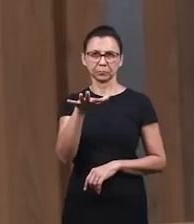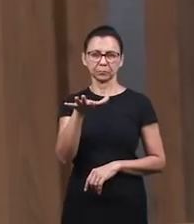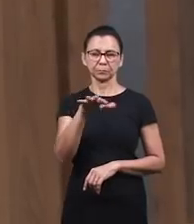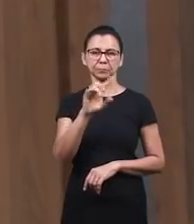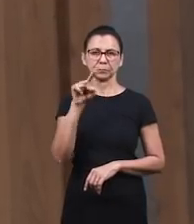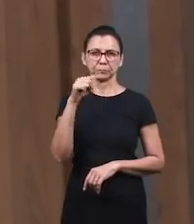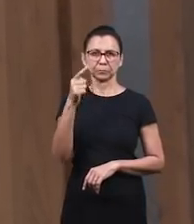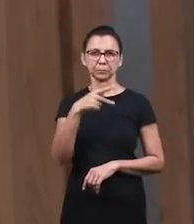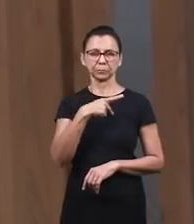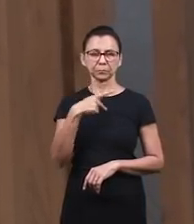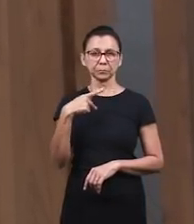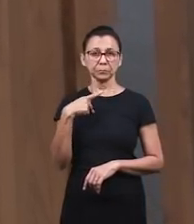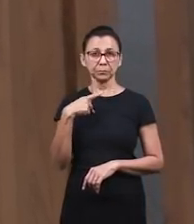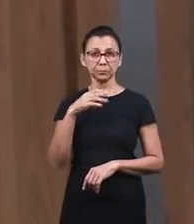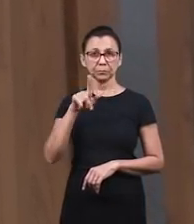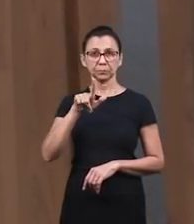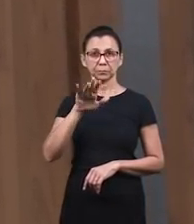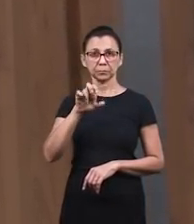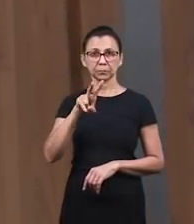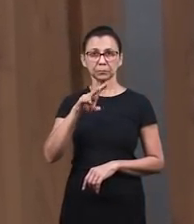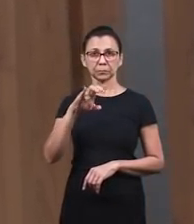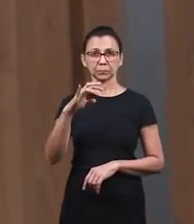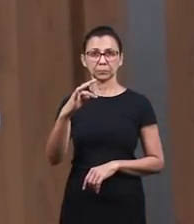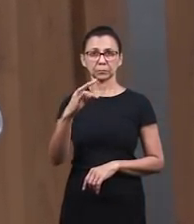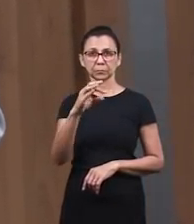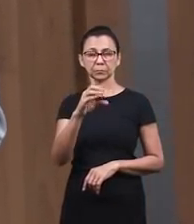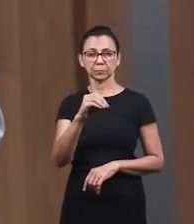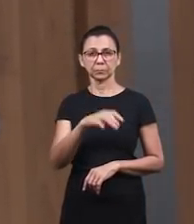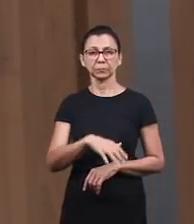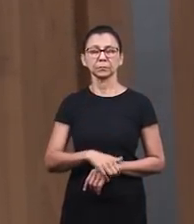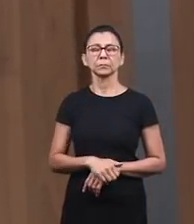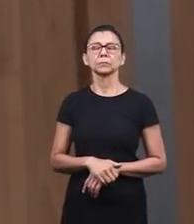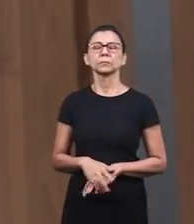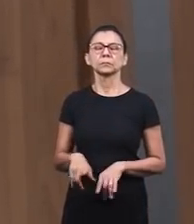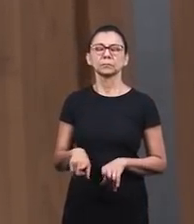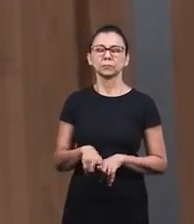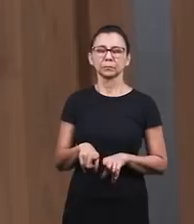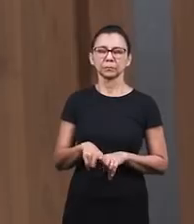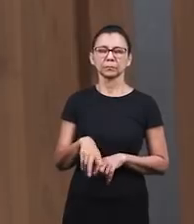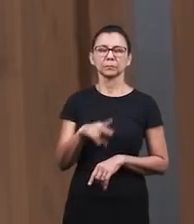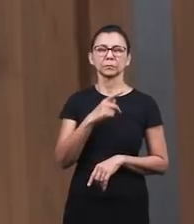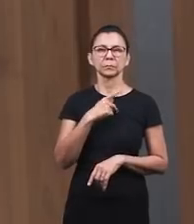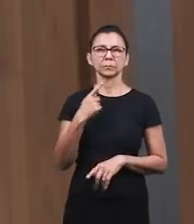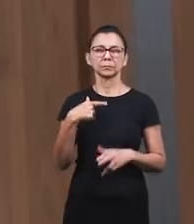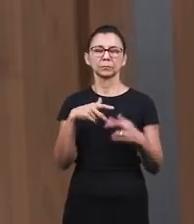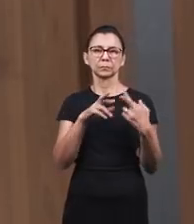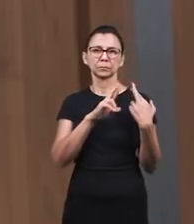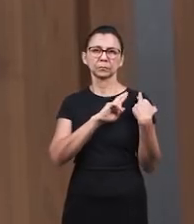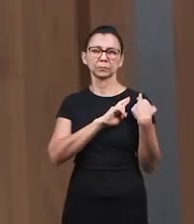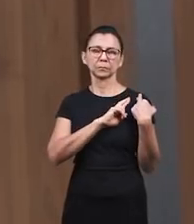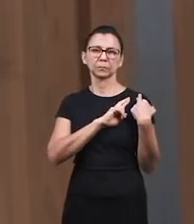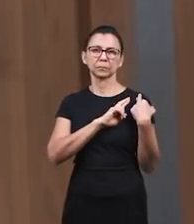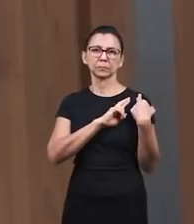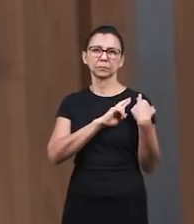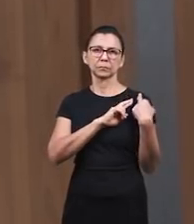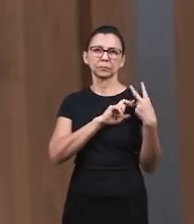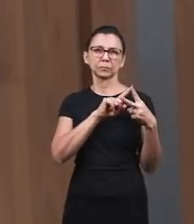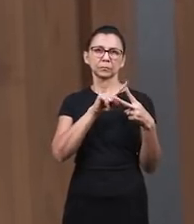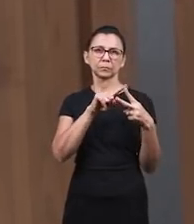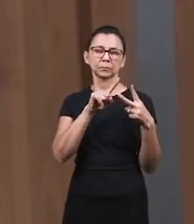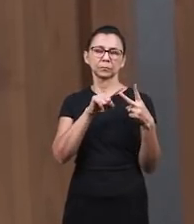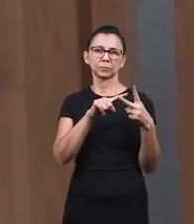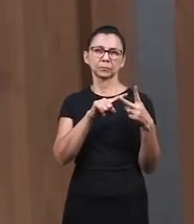a participação do pastor Lelito Carvalho, que é pastor das igrejas de Visconde de Bom Retiro, Visconde do Bom